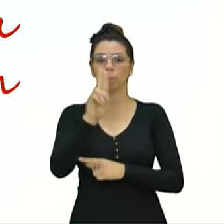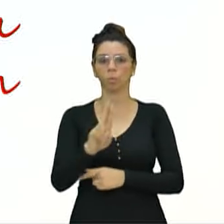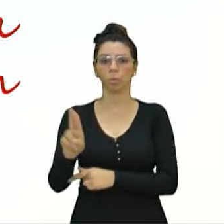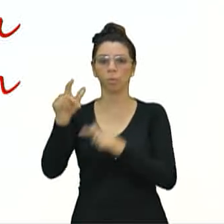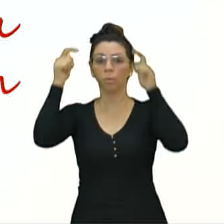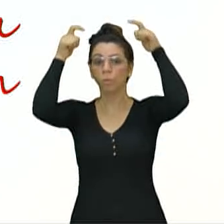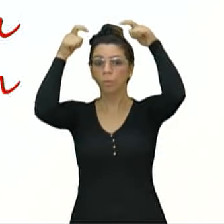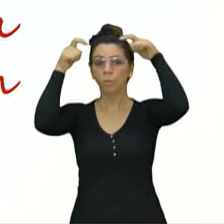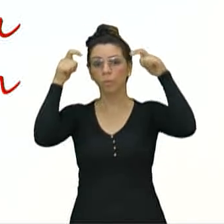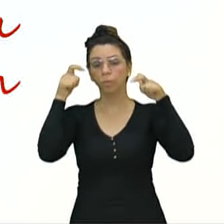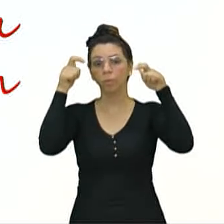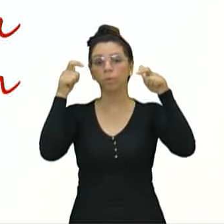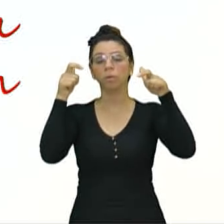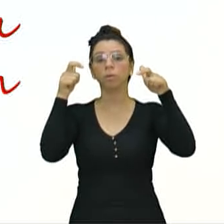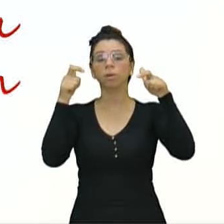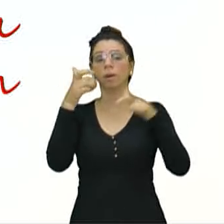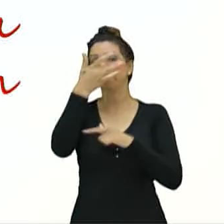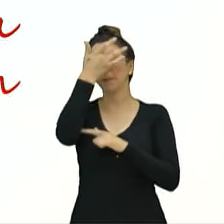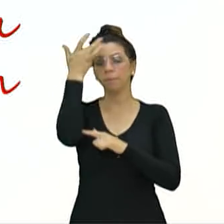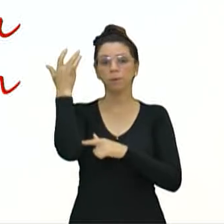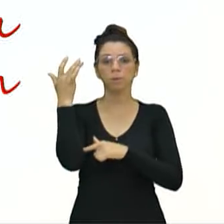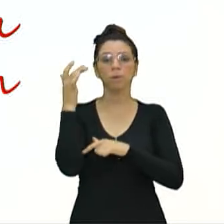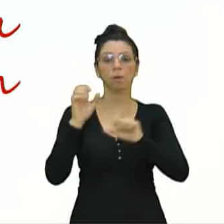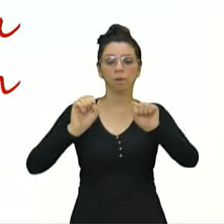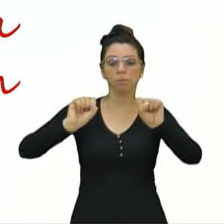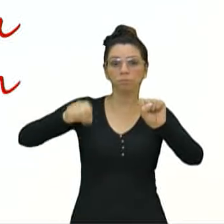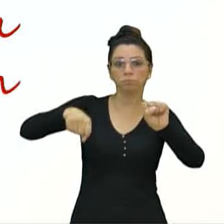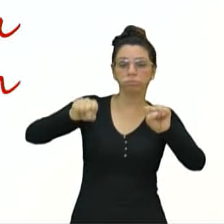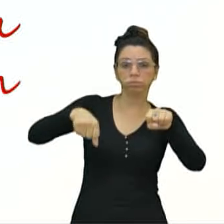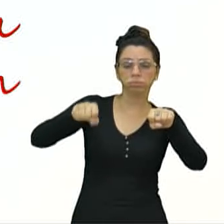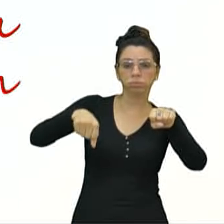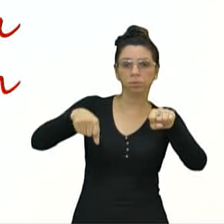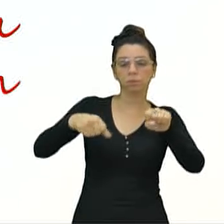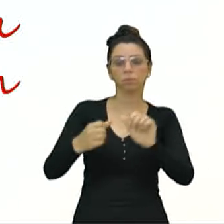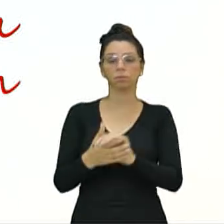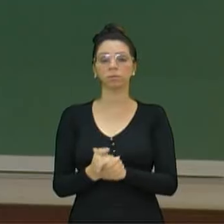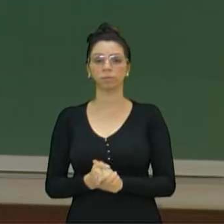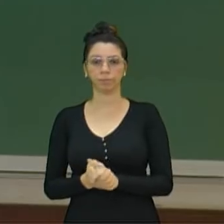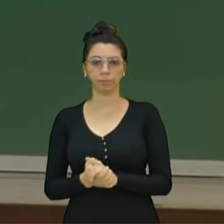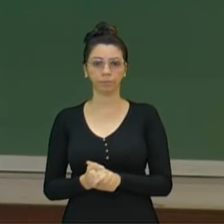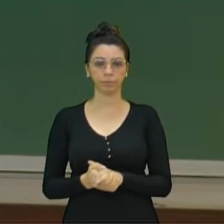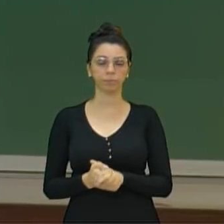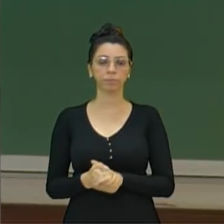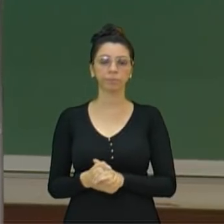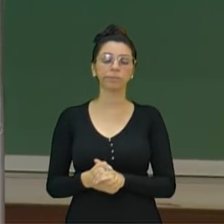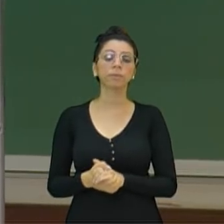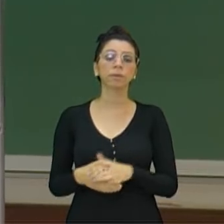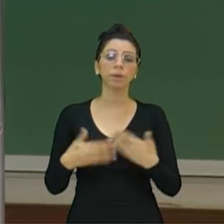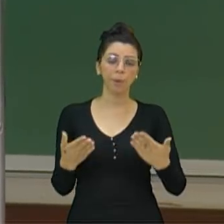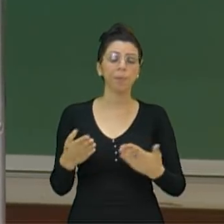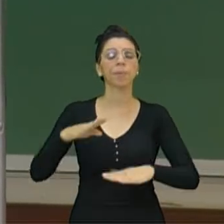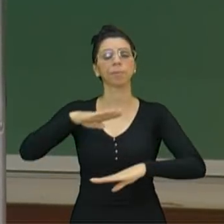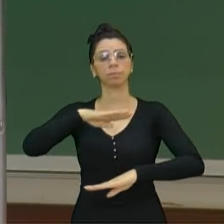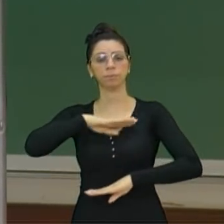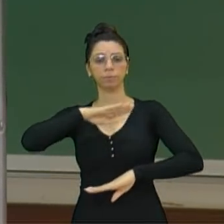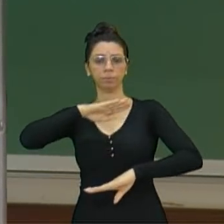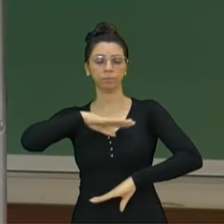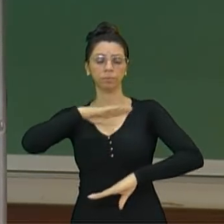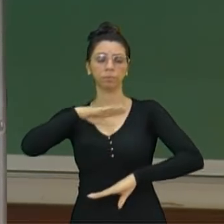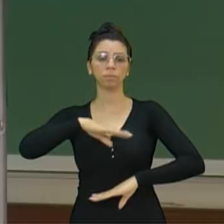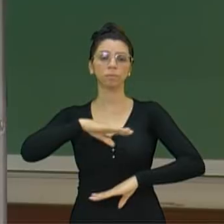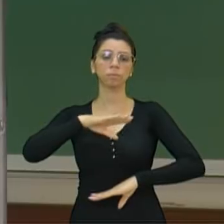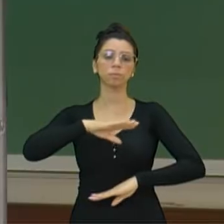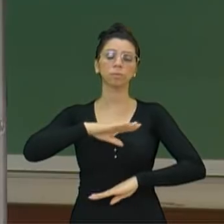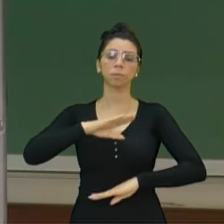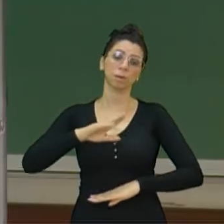para condutores e passageiros de motocicletas. Então, nós falamos de situações onde o